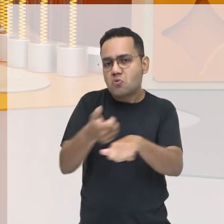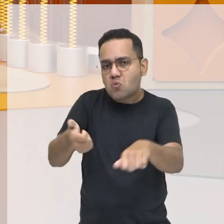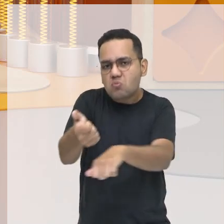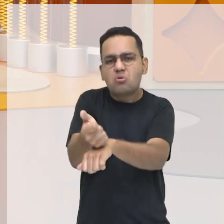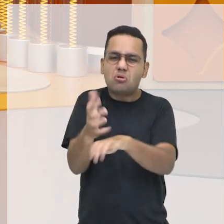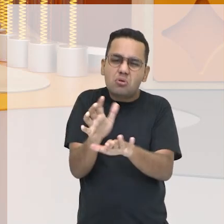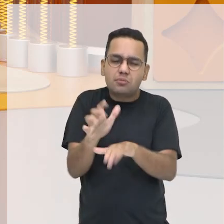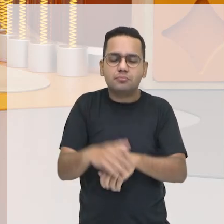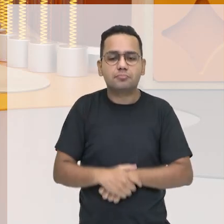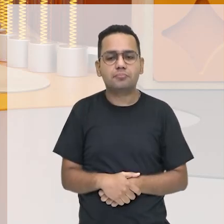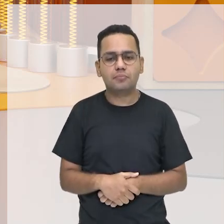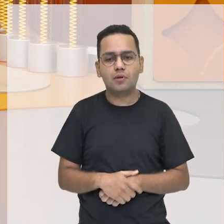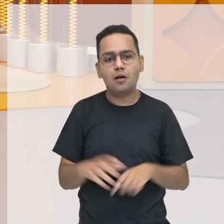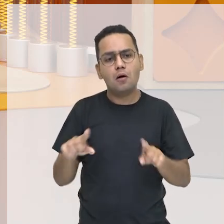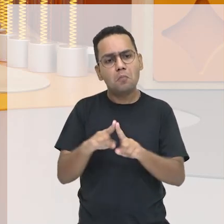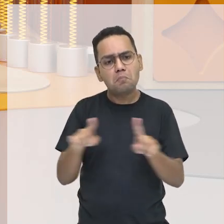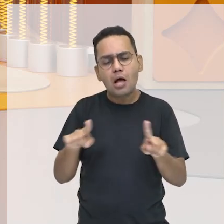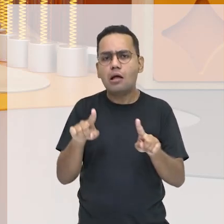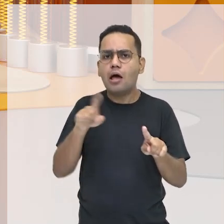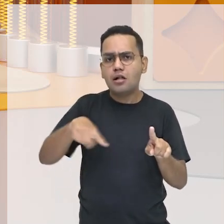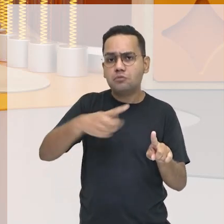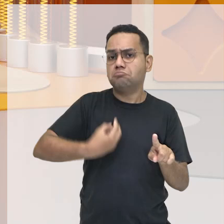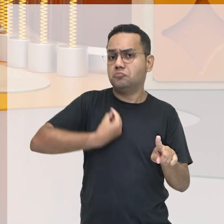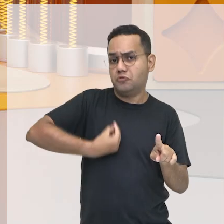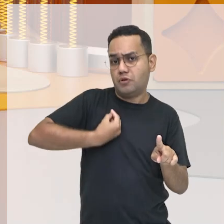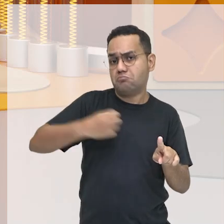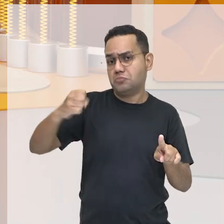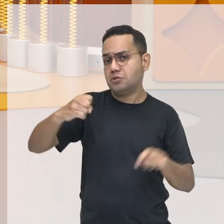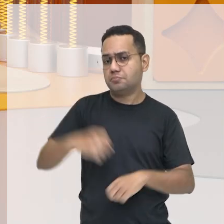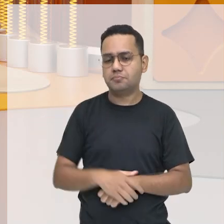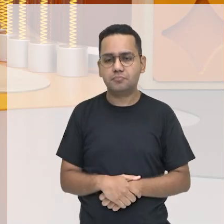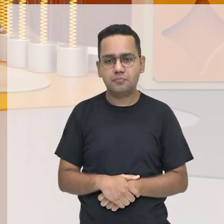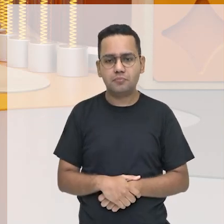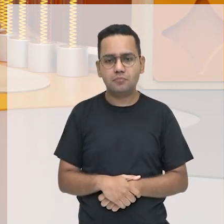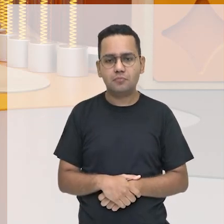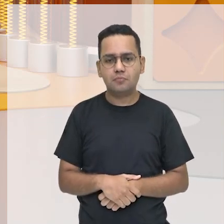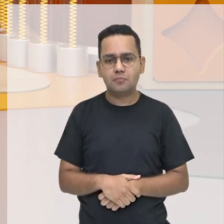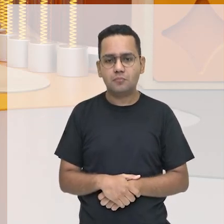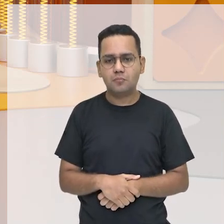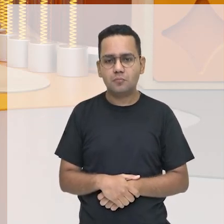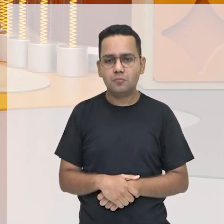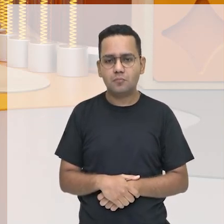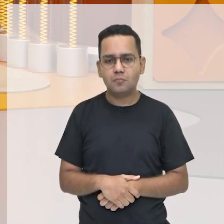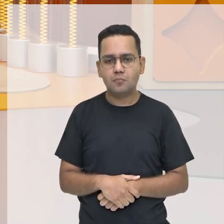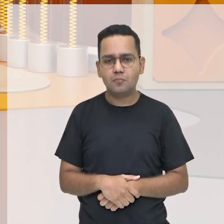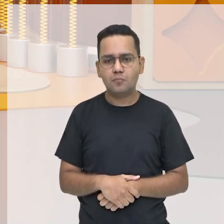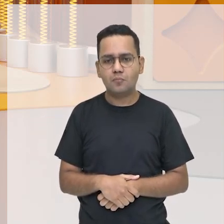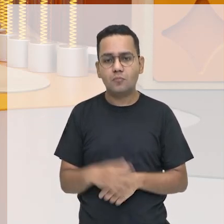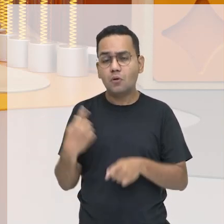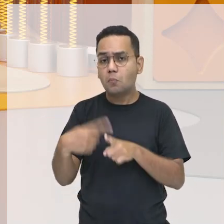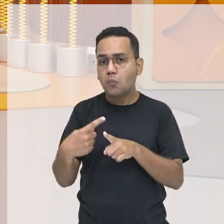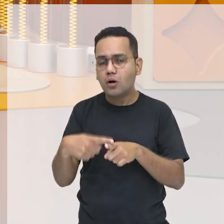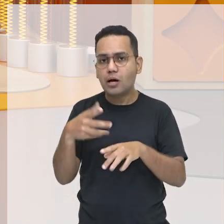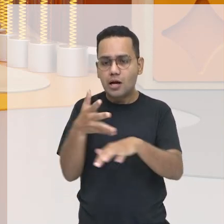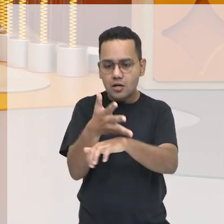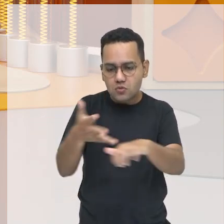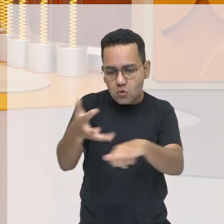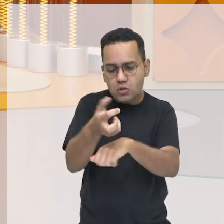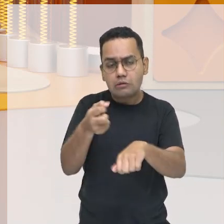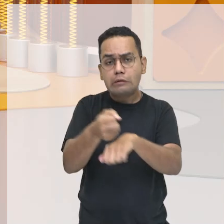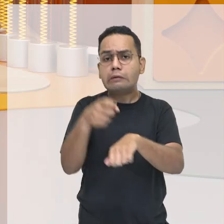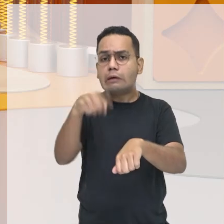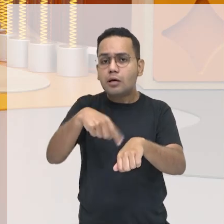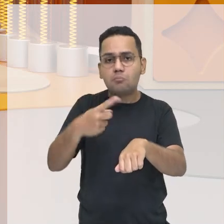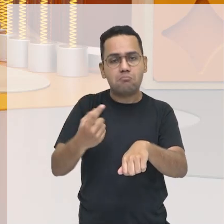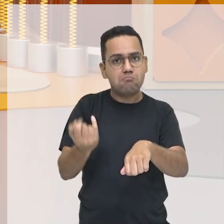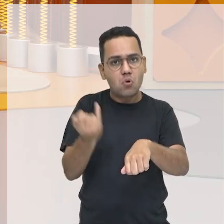elas sobreviveram, né? Afinal de contas, as colonizações têm traços que são bastante importantes, são